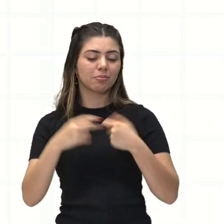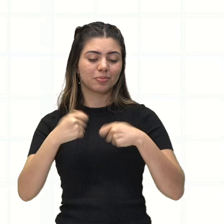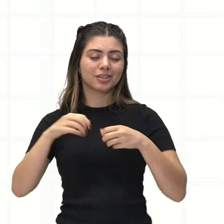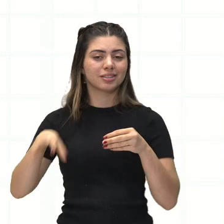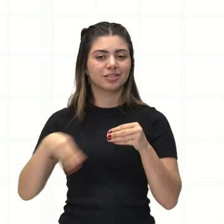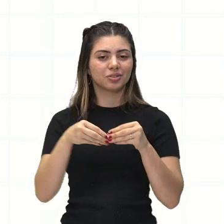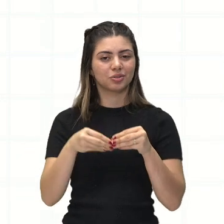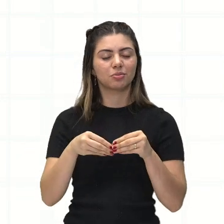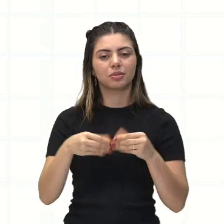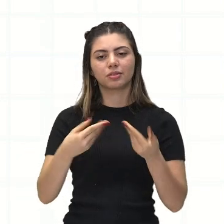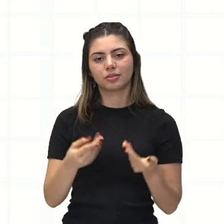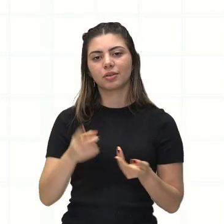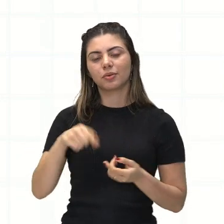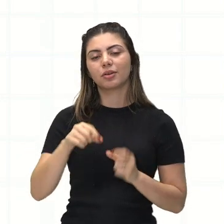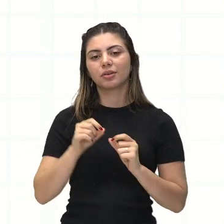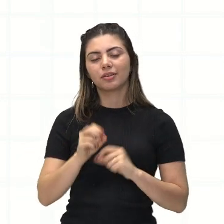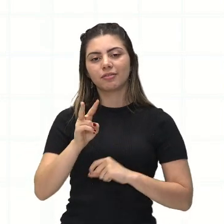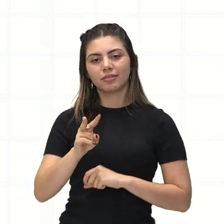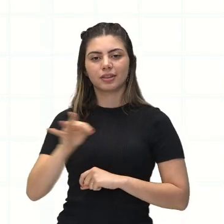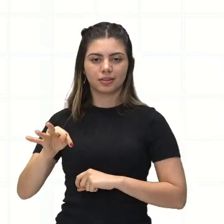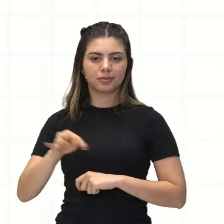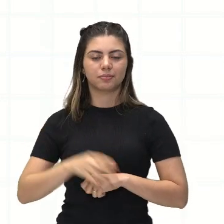complemento, portanto, um verbo transitivo.